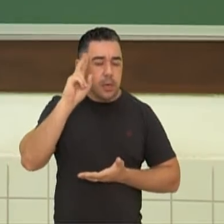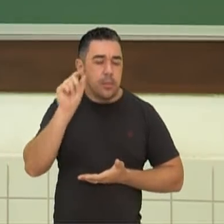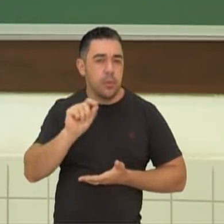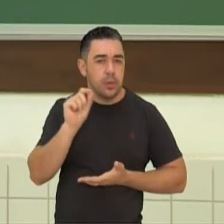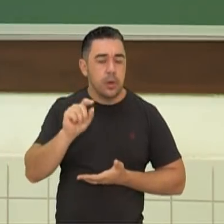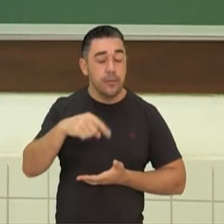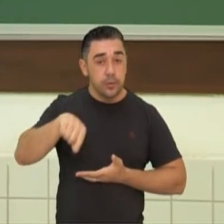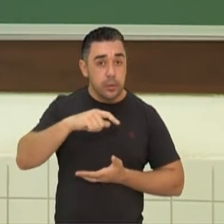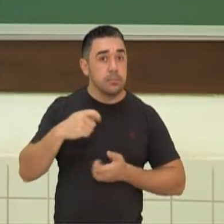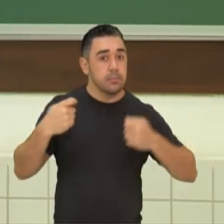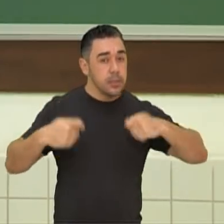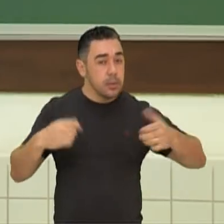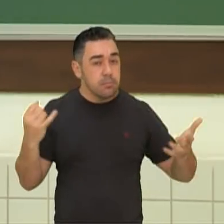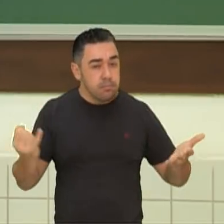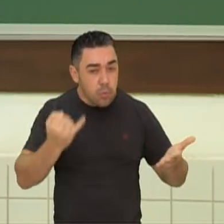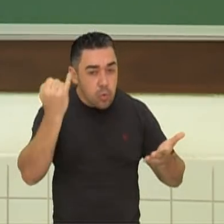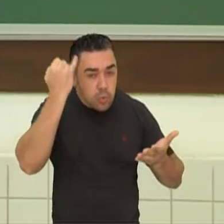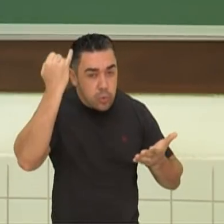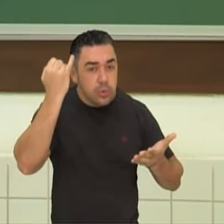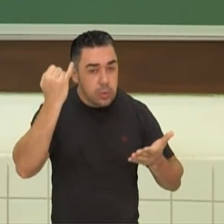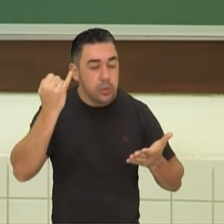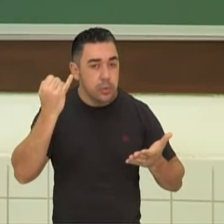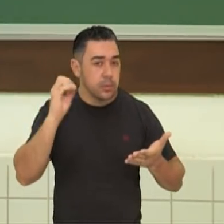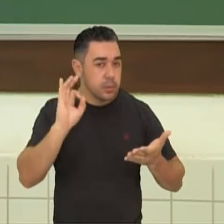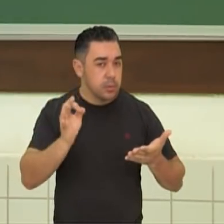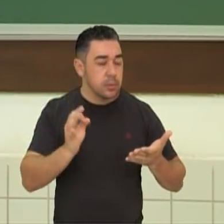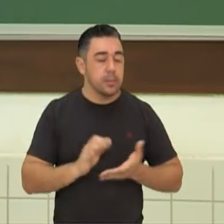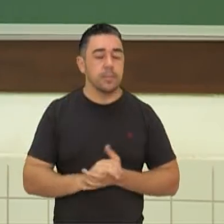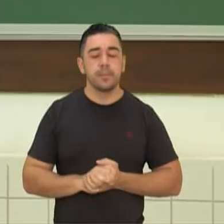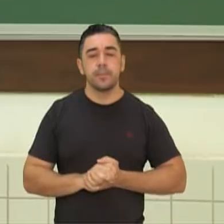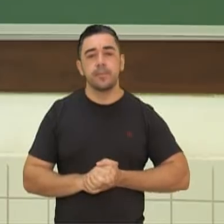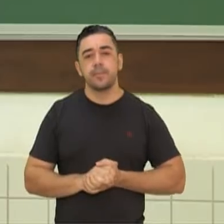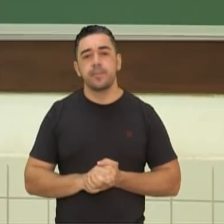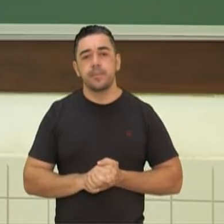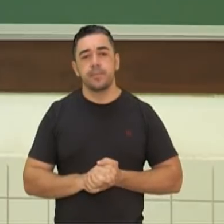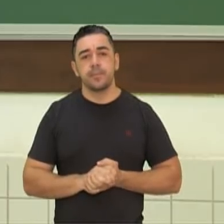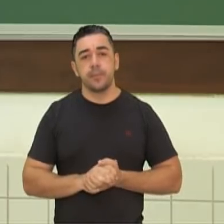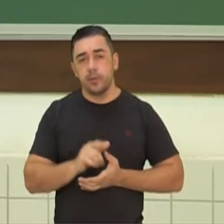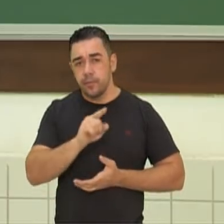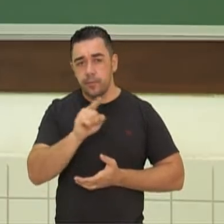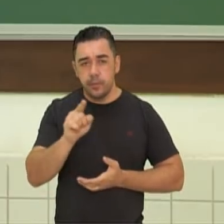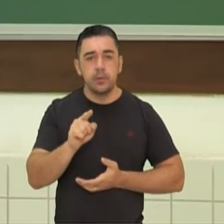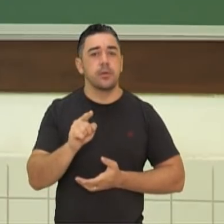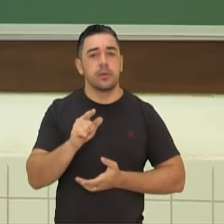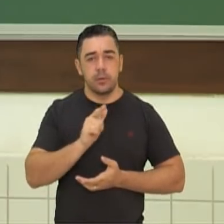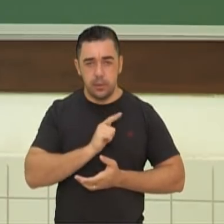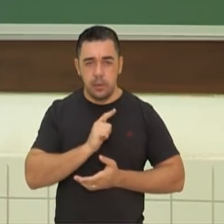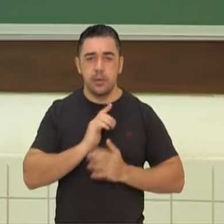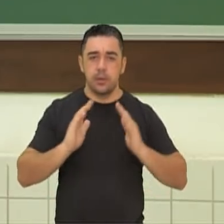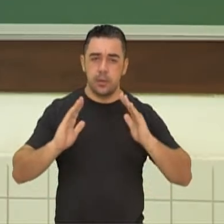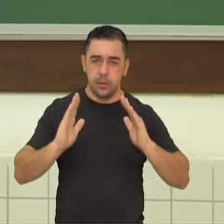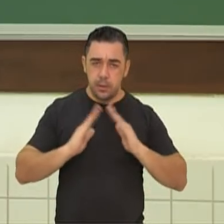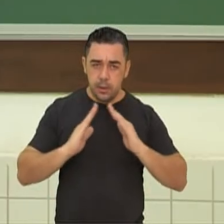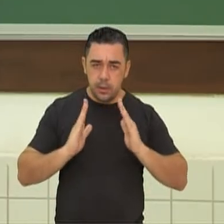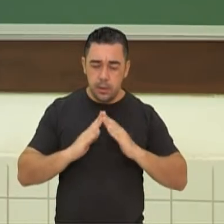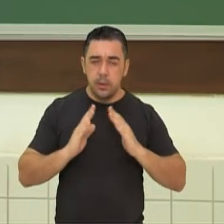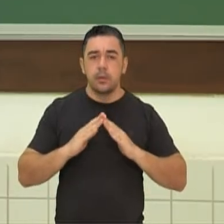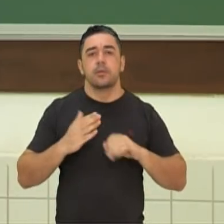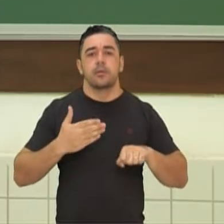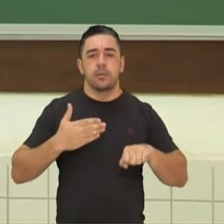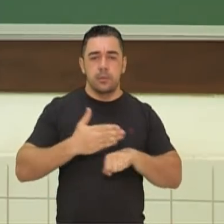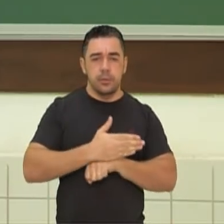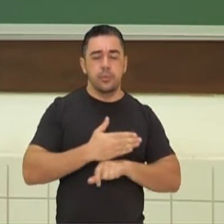coisas que são extremamente importantes, tá bom? Pessoal, quem está assistindo às aulas pelo Classroom,